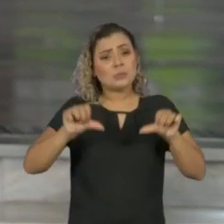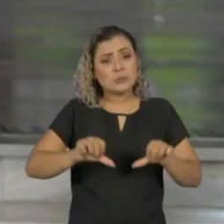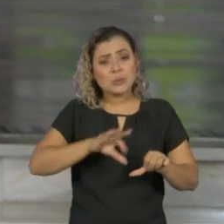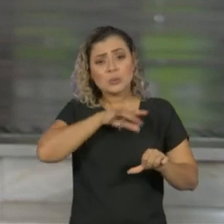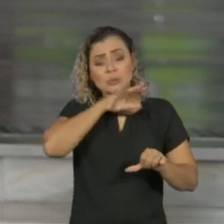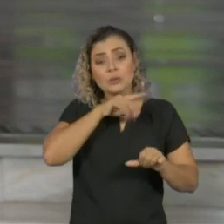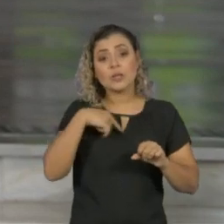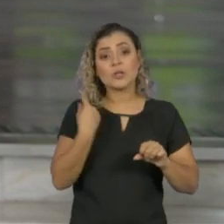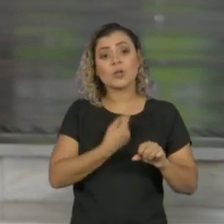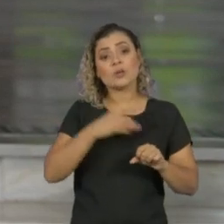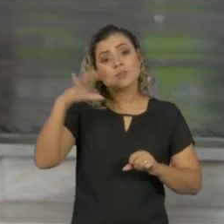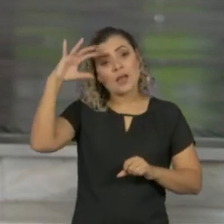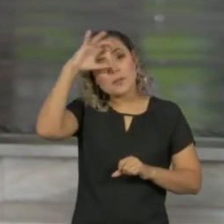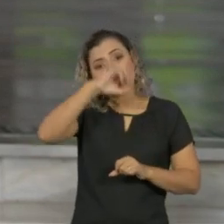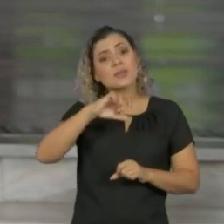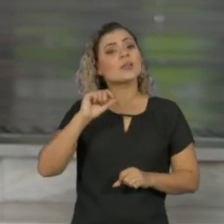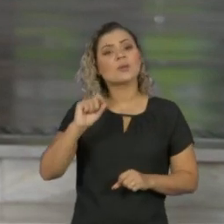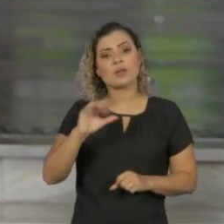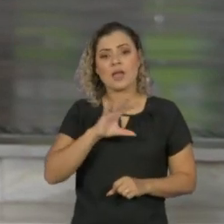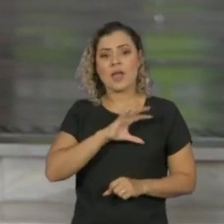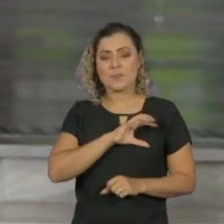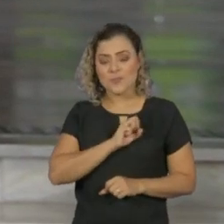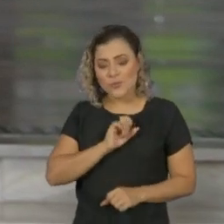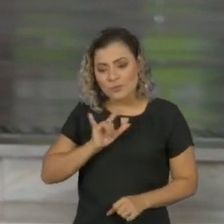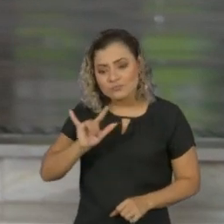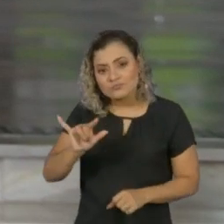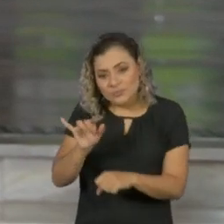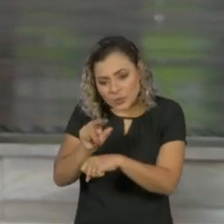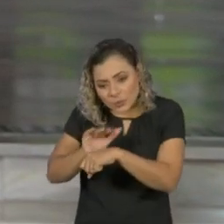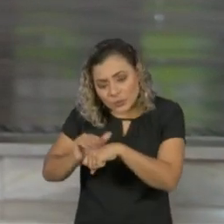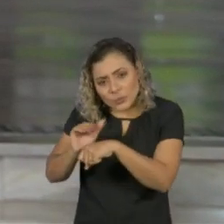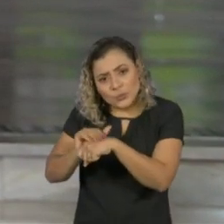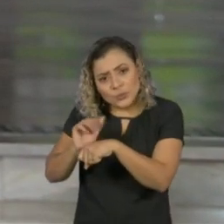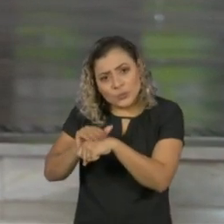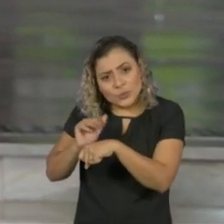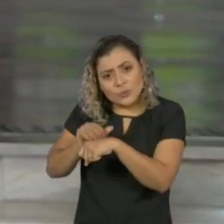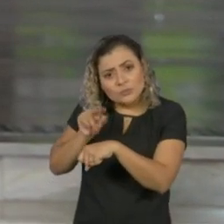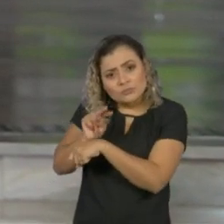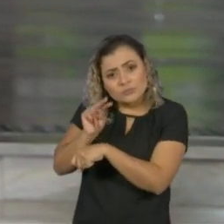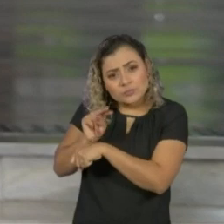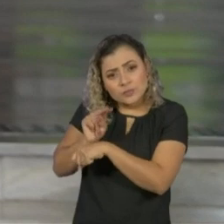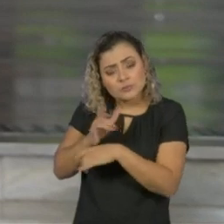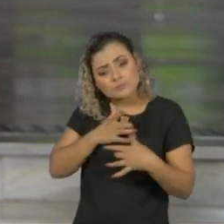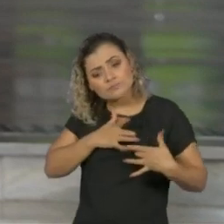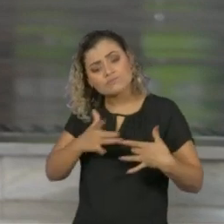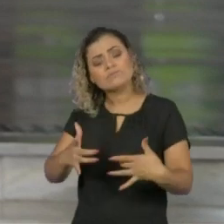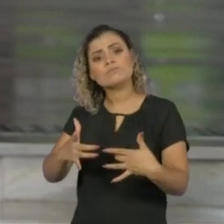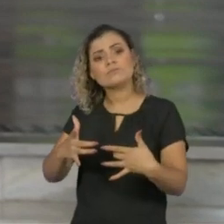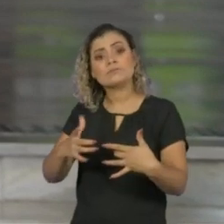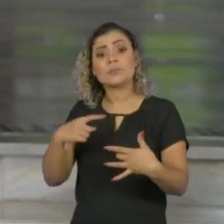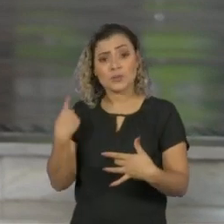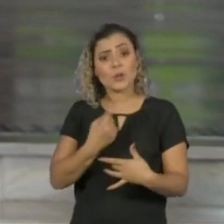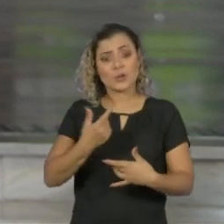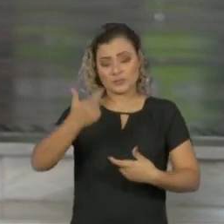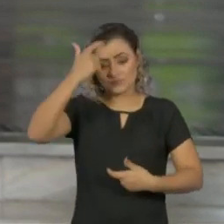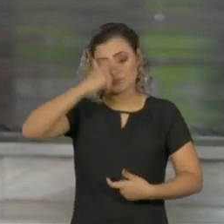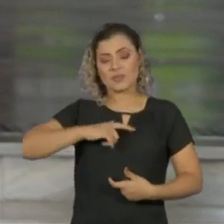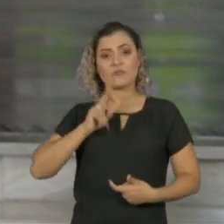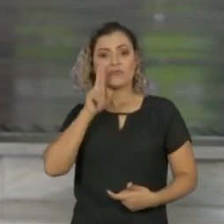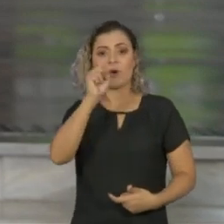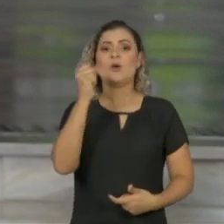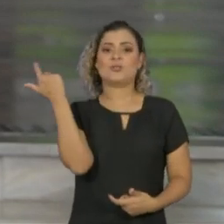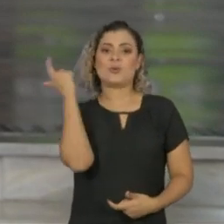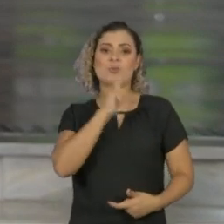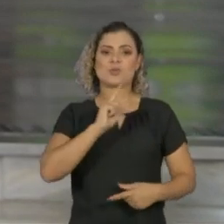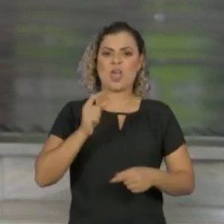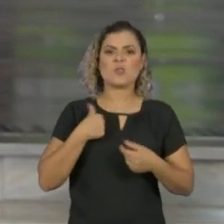Se praticarmos o amor, o afeto, o acolhimento e a solidariedade, isso nos tornará mais fortes